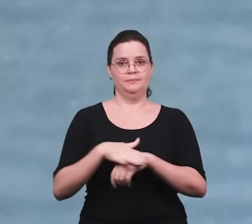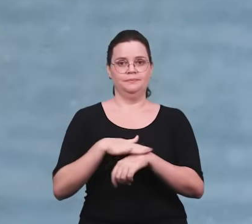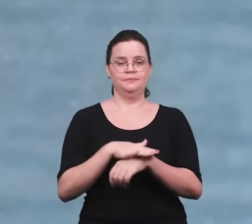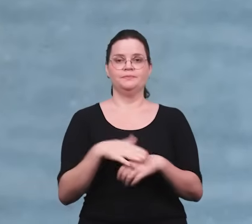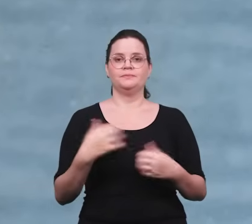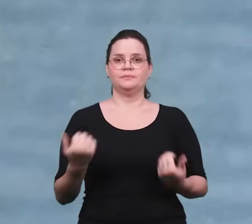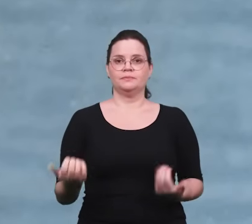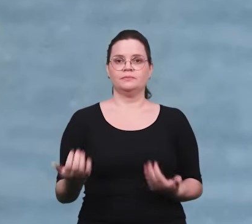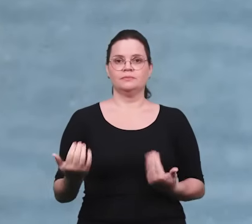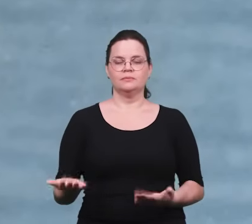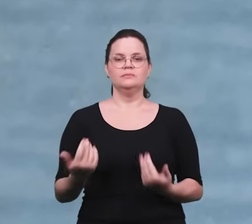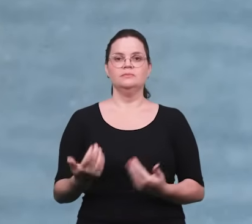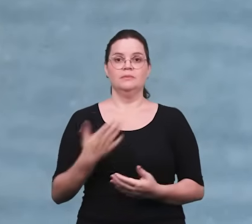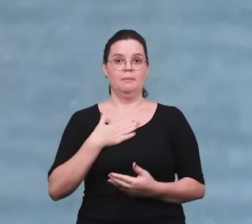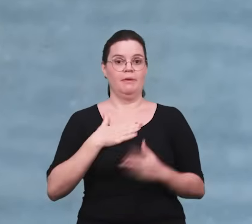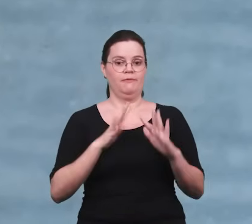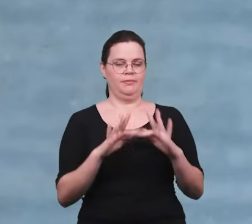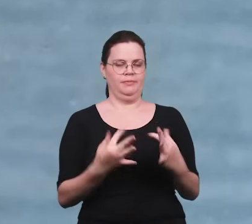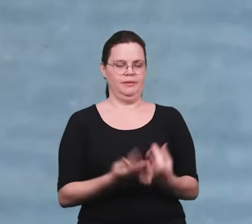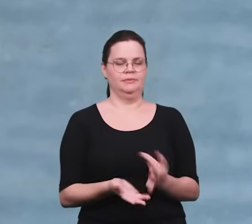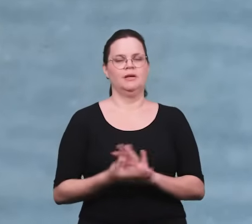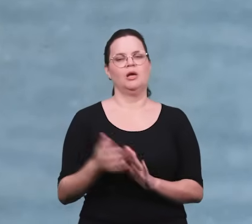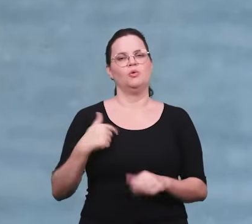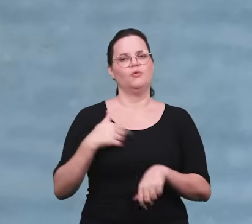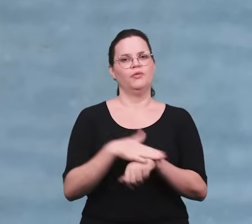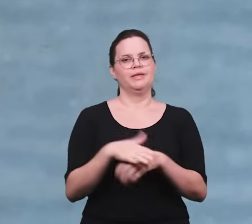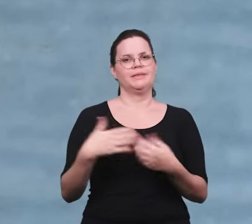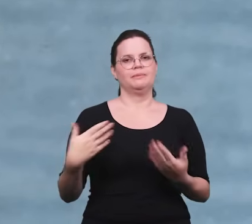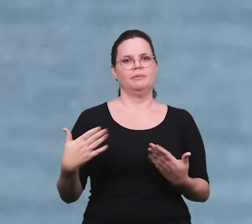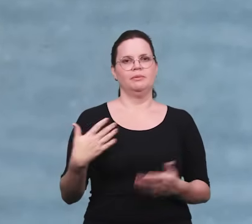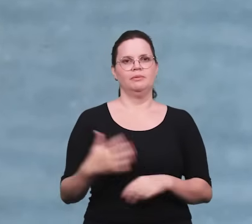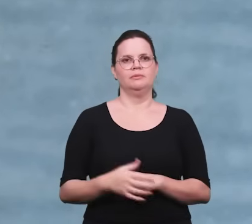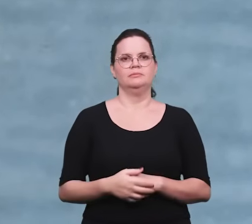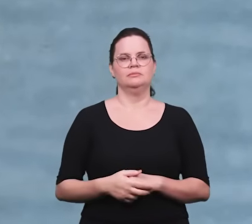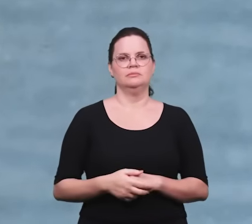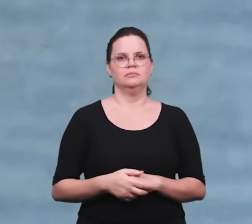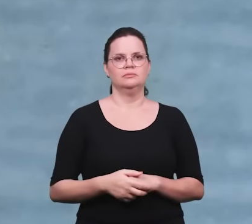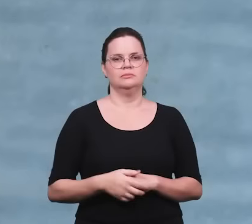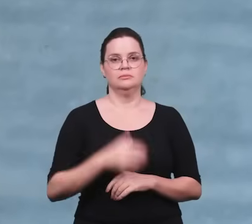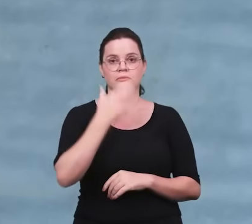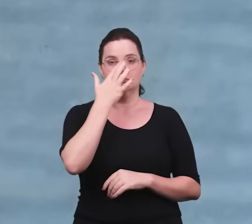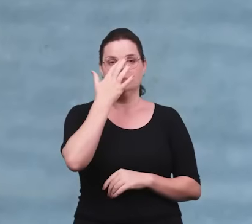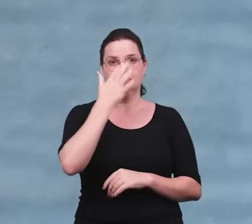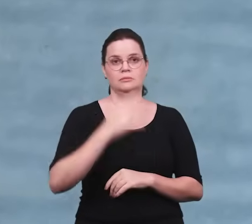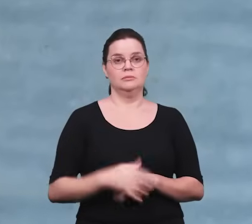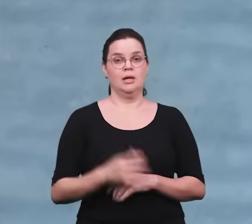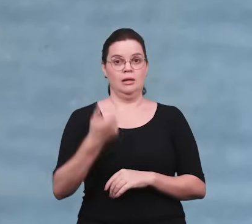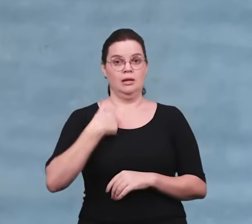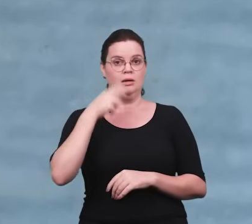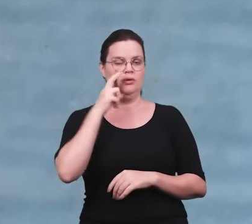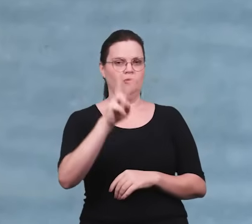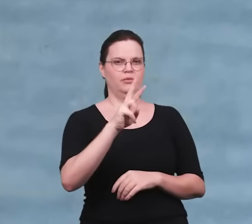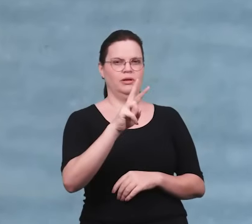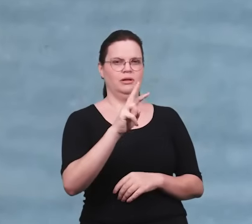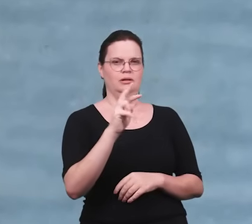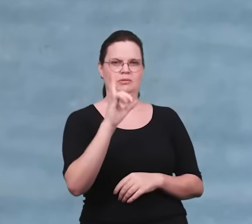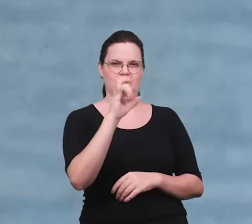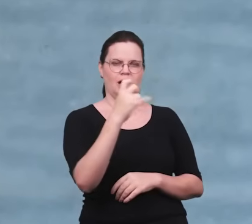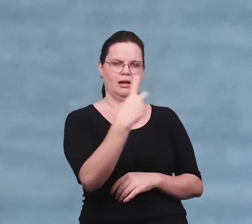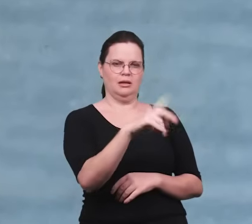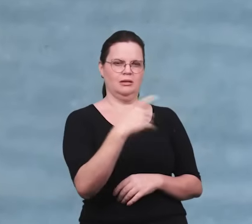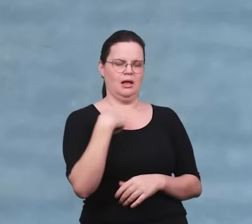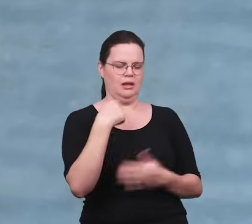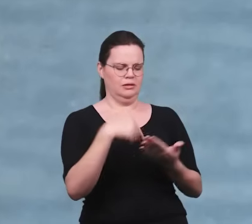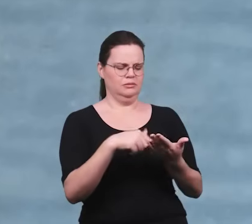uma jovem da família e eu vi a rede social dela, eu falei assim, vem